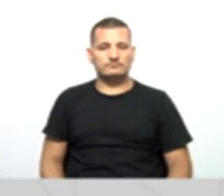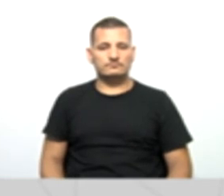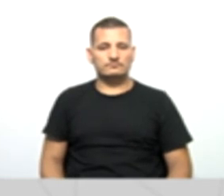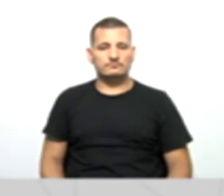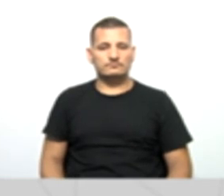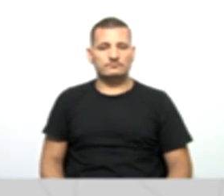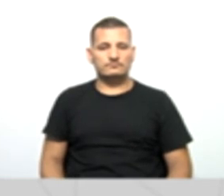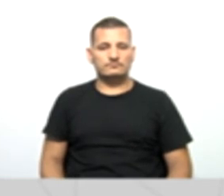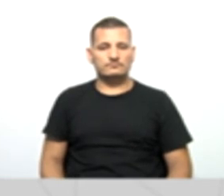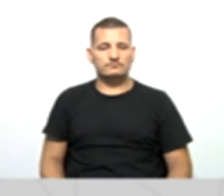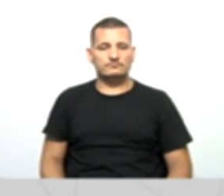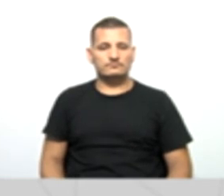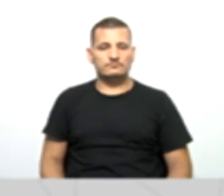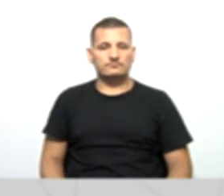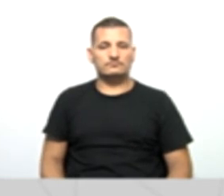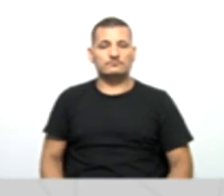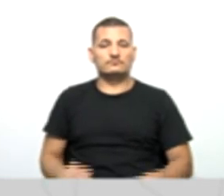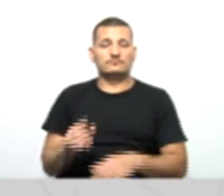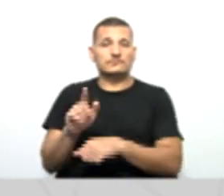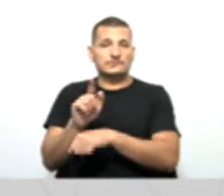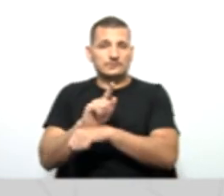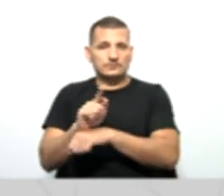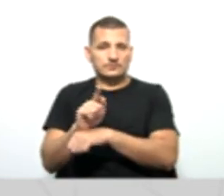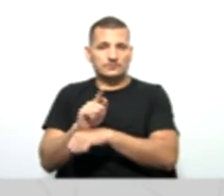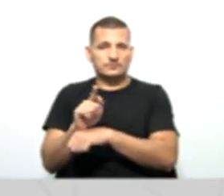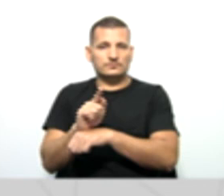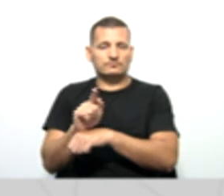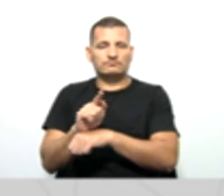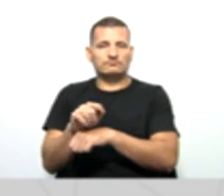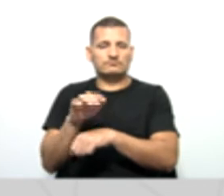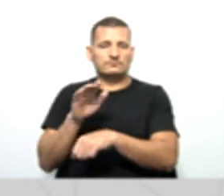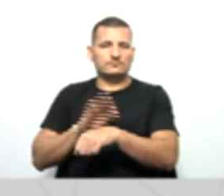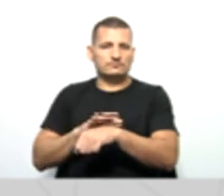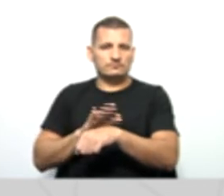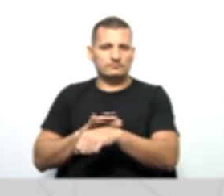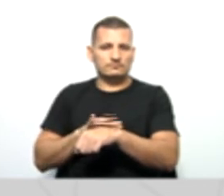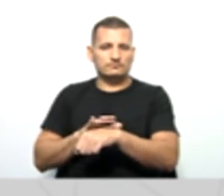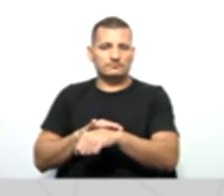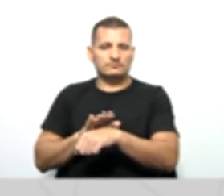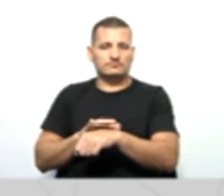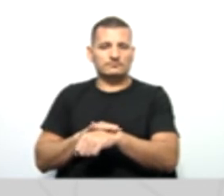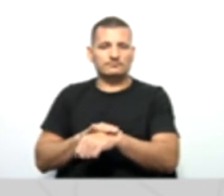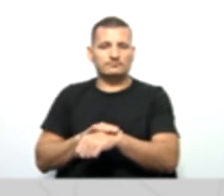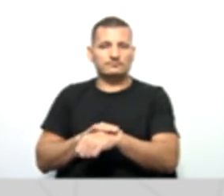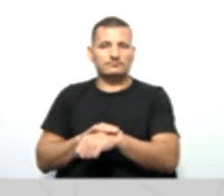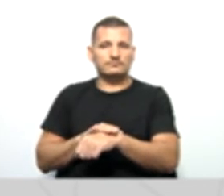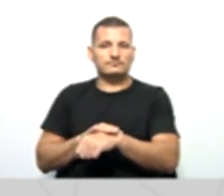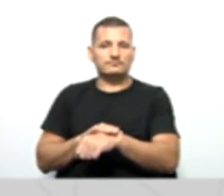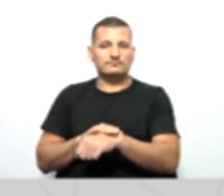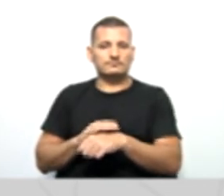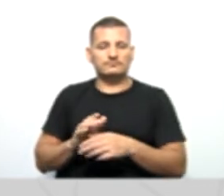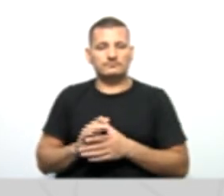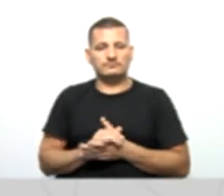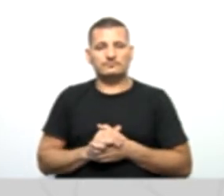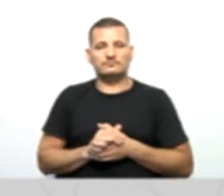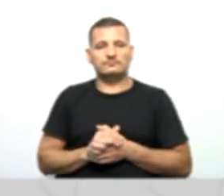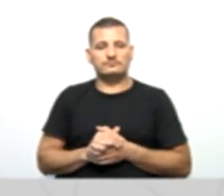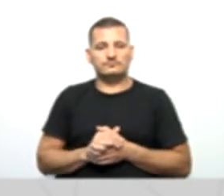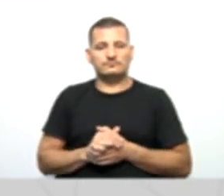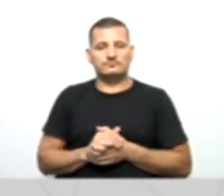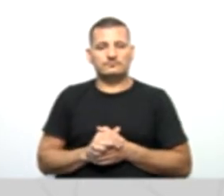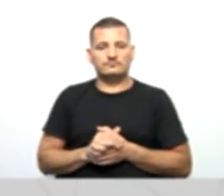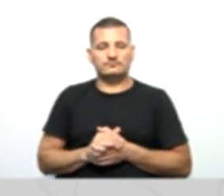Mudar a fita de novo aqui, a gente vai falar sobre gestão do tempo. Tempo, que está aí sempre seguindo a gente, né, professor